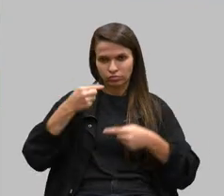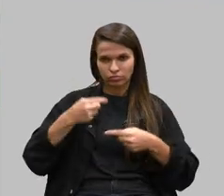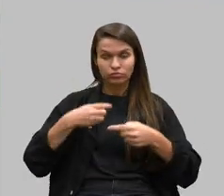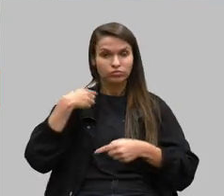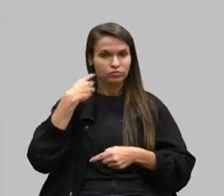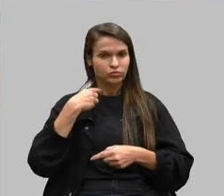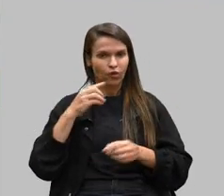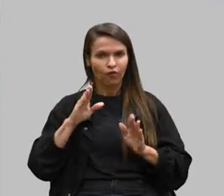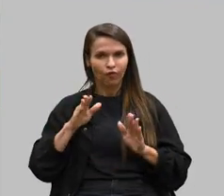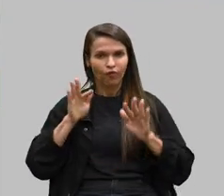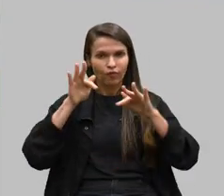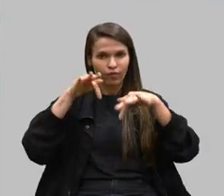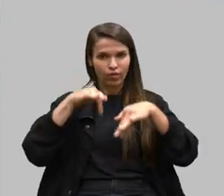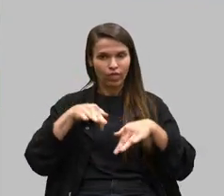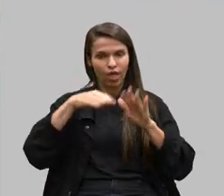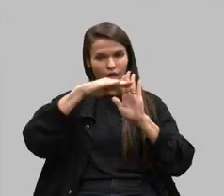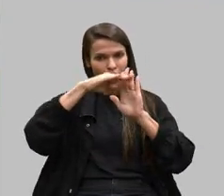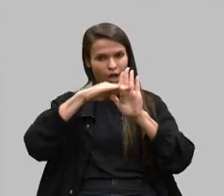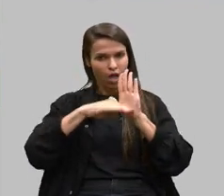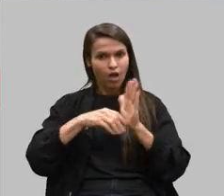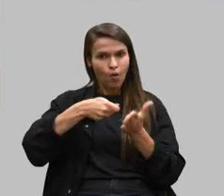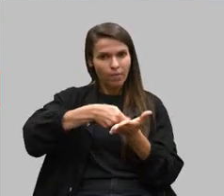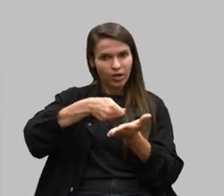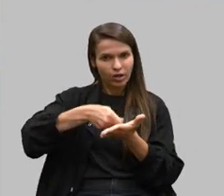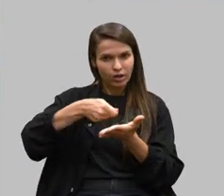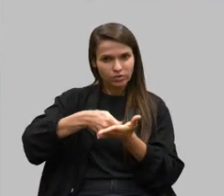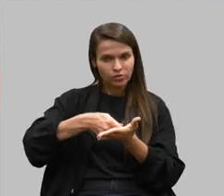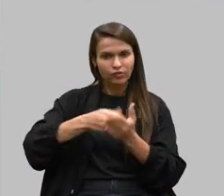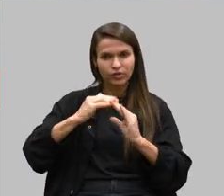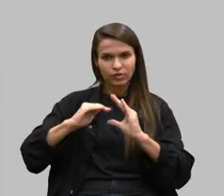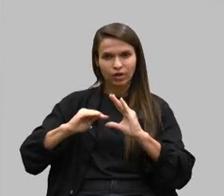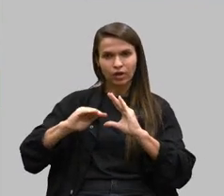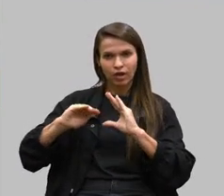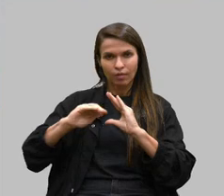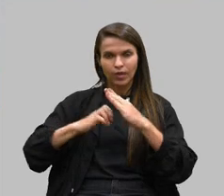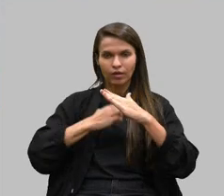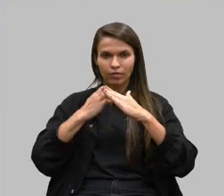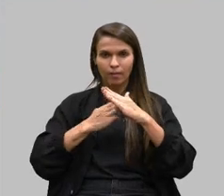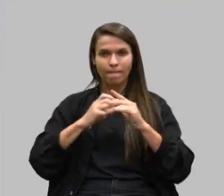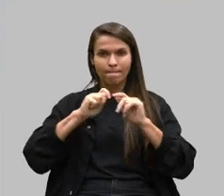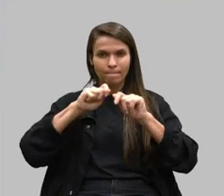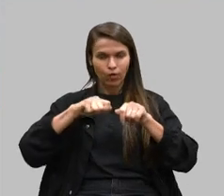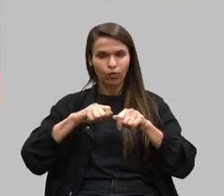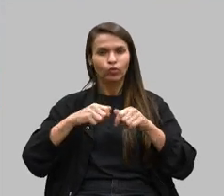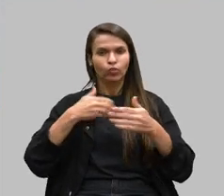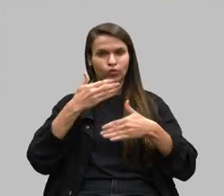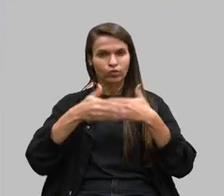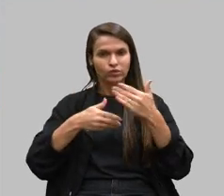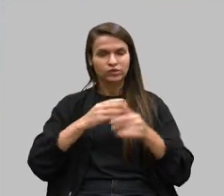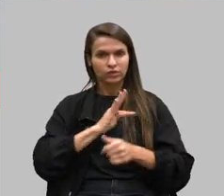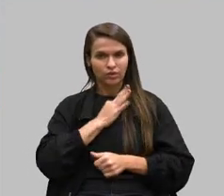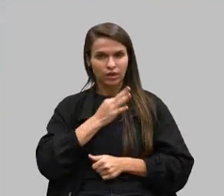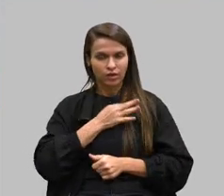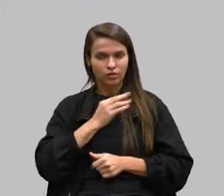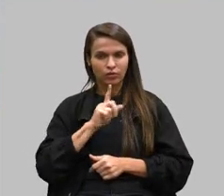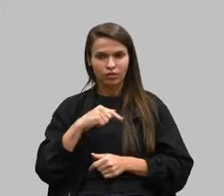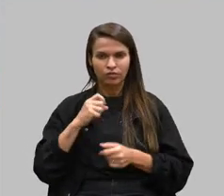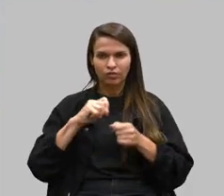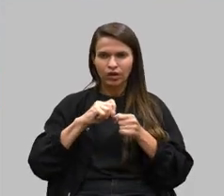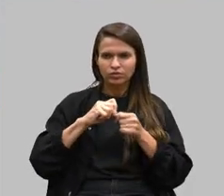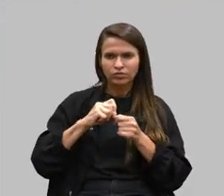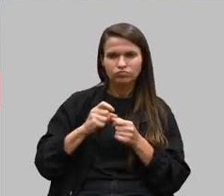que fechad essas diretrizes obrigações vai ser encaminhada a agência para poder dar os andamentos técnicos nós fazermos o